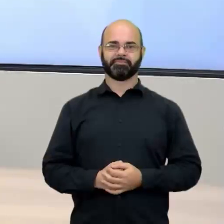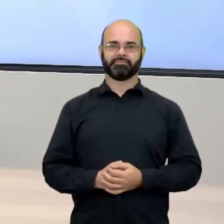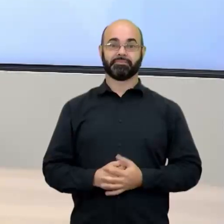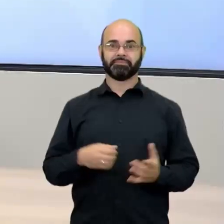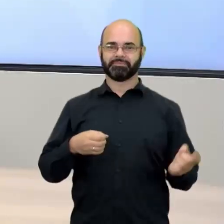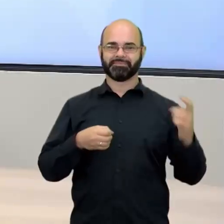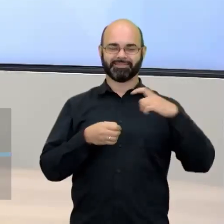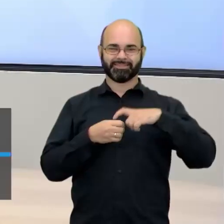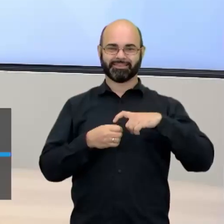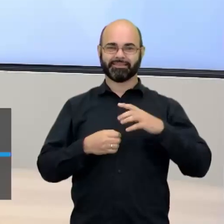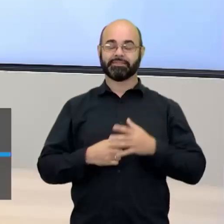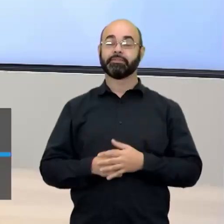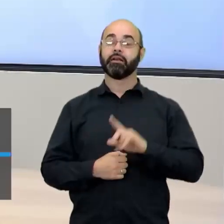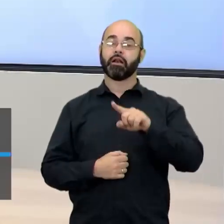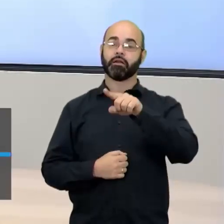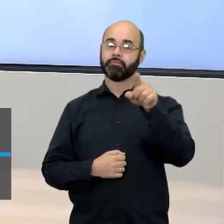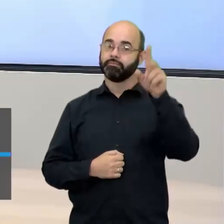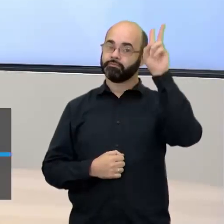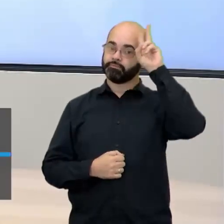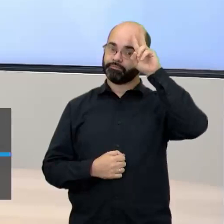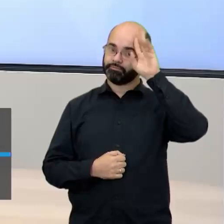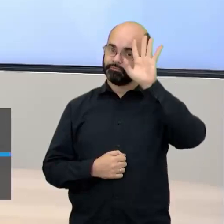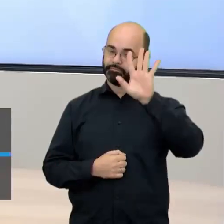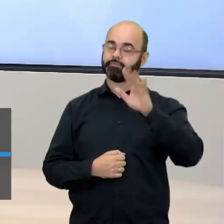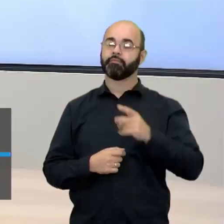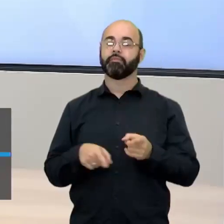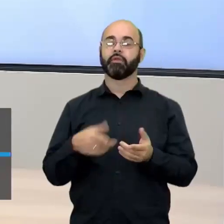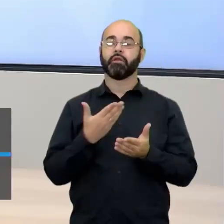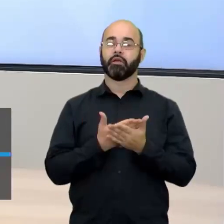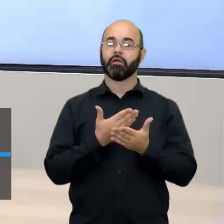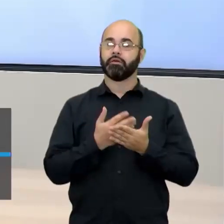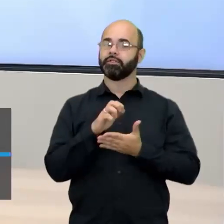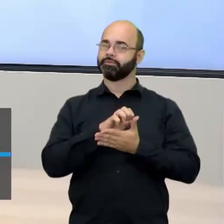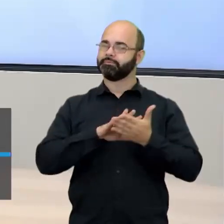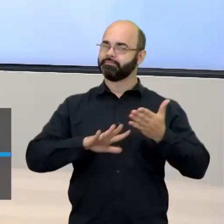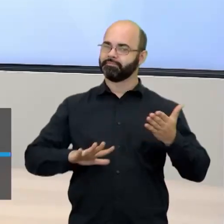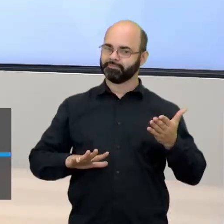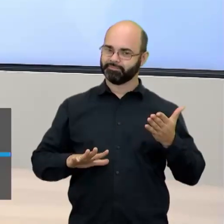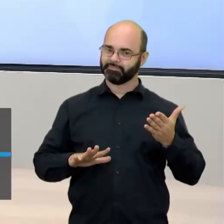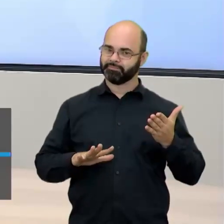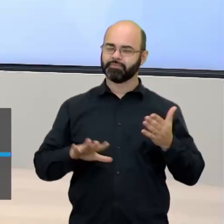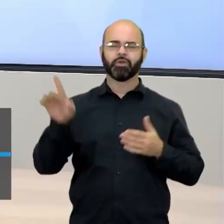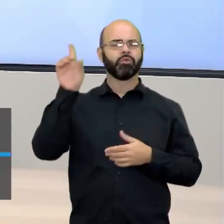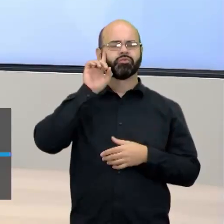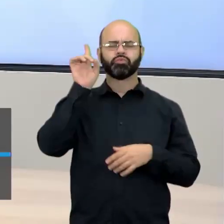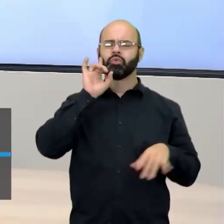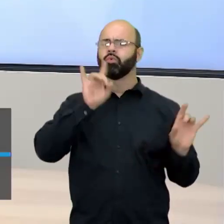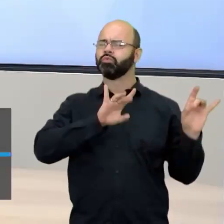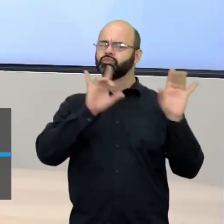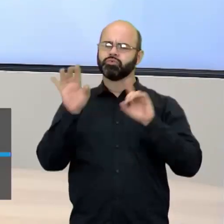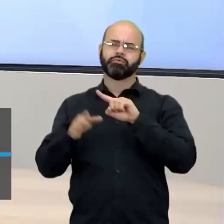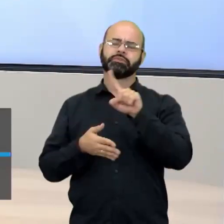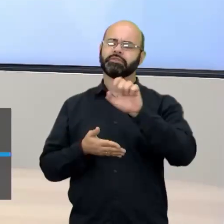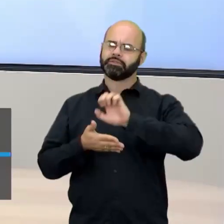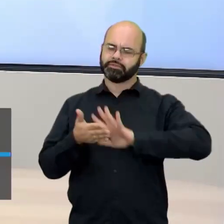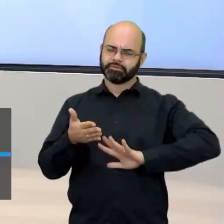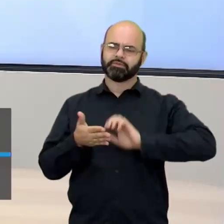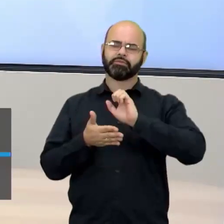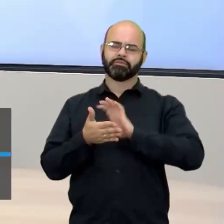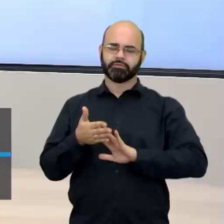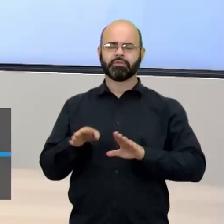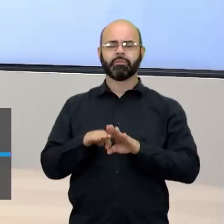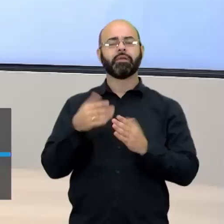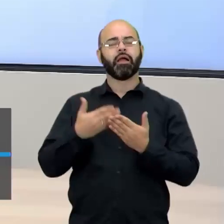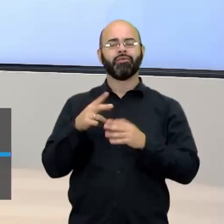Voltamos aqui, Tony. Eu quero só lembrar o pessoal que essas aulas, elas têm tarefa. Todos os dias vocês vão ter a tarefa, mesmo das aulas de reprise.